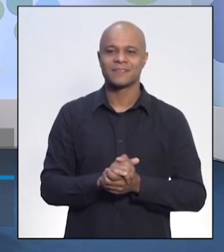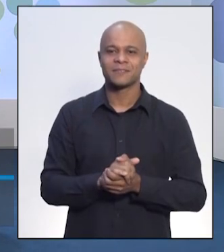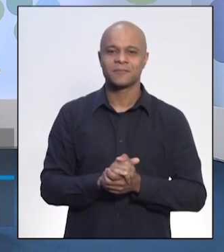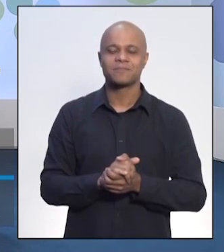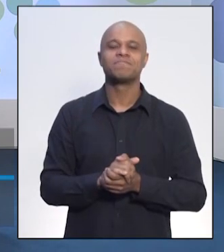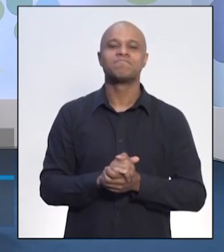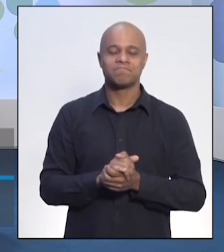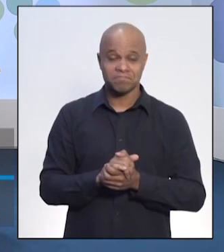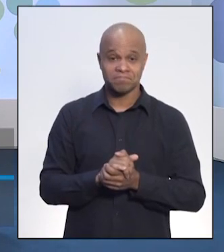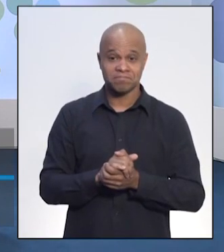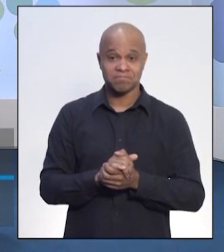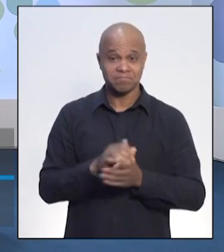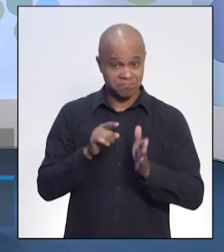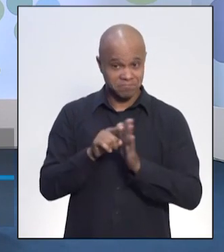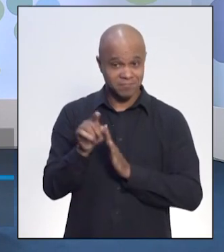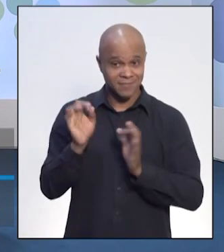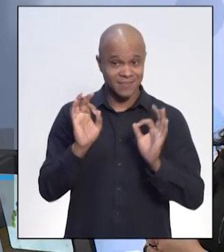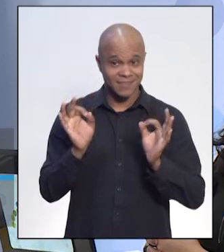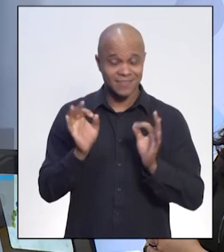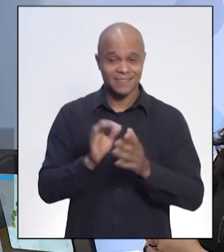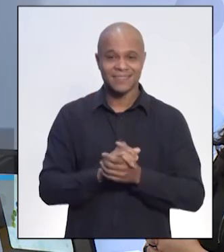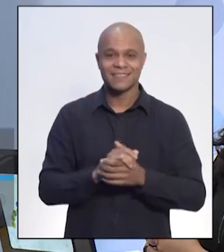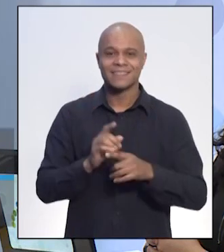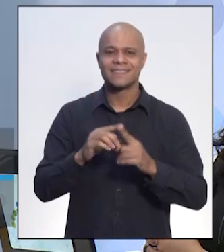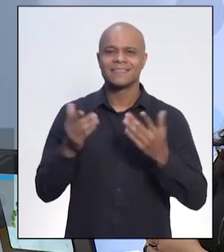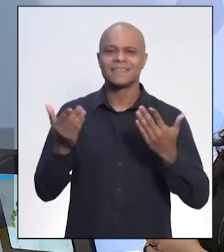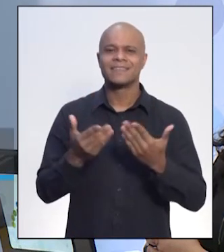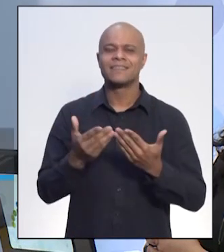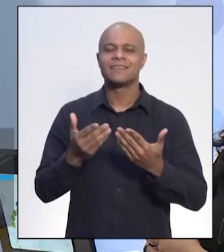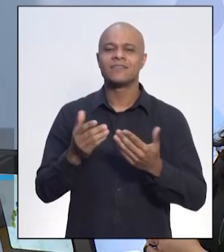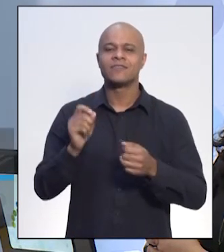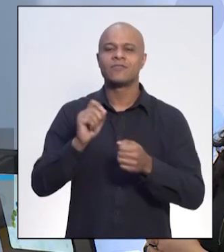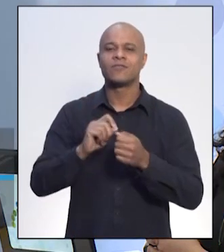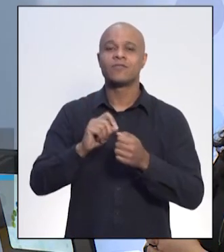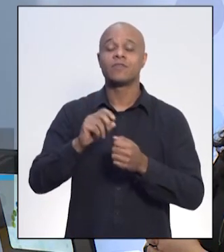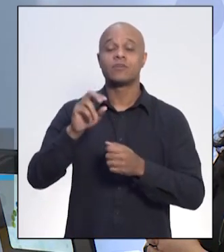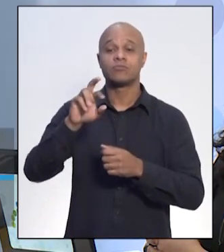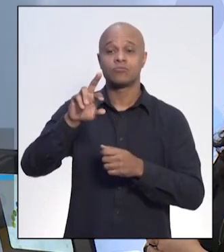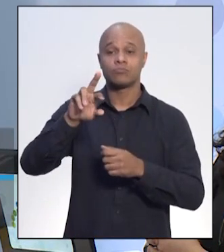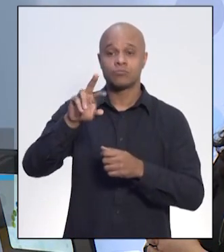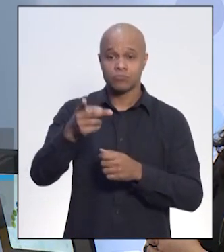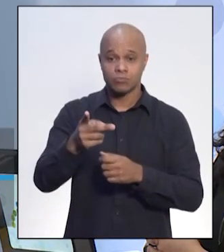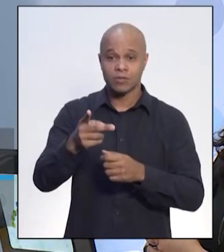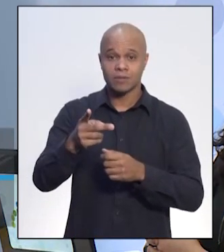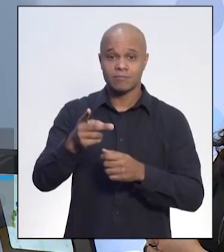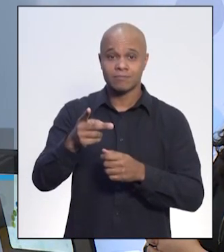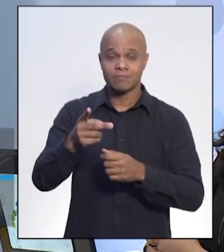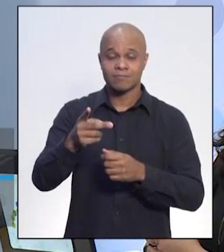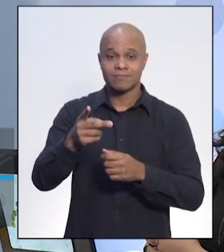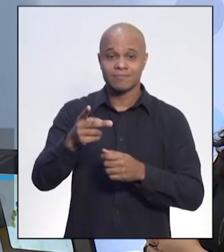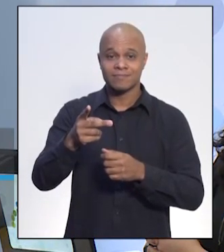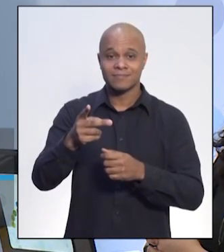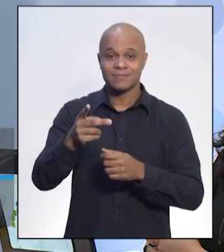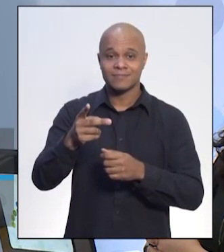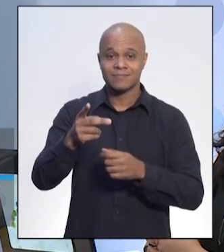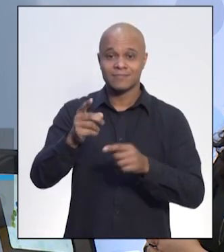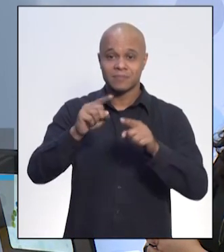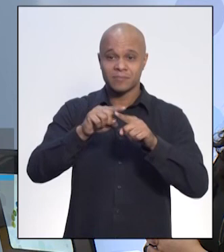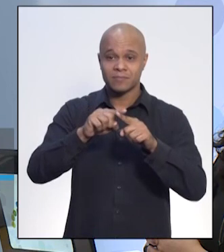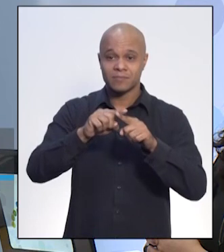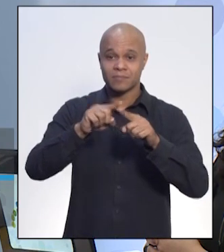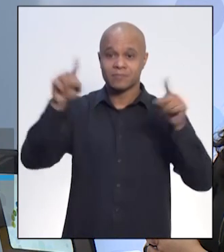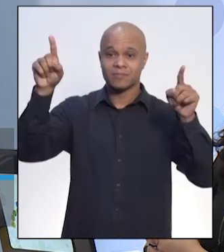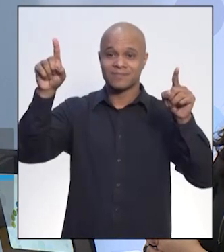Não foi isso que nós fizemos? Aqui é a mesma coisa. Agora eu faço o inverso. Sobe o 2 para cá e sobe o 3 para